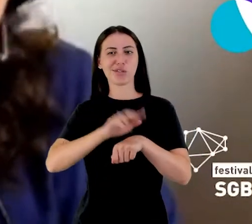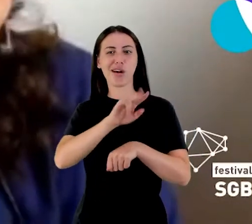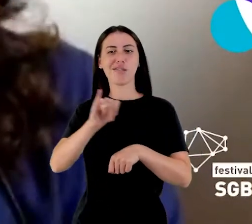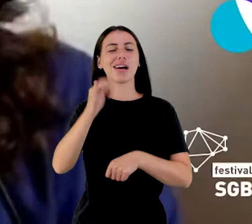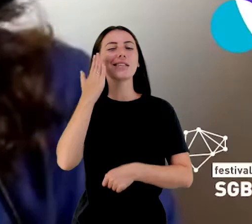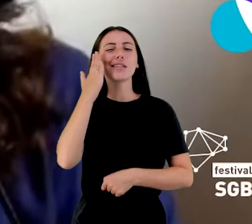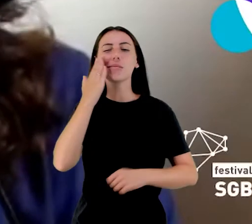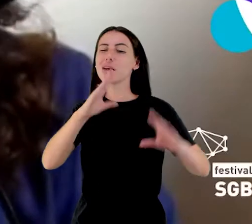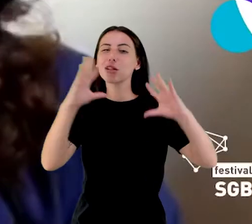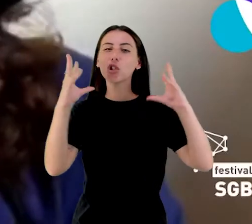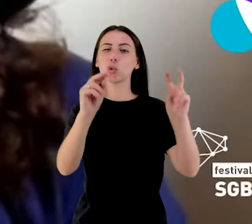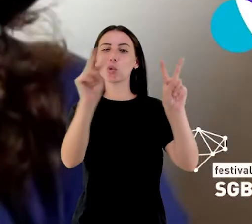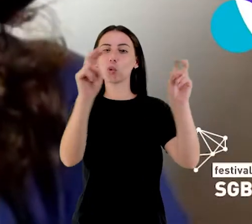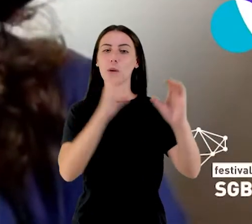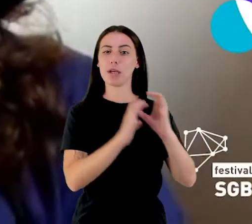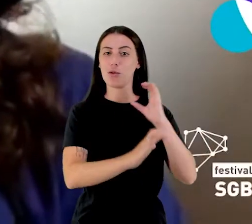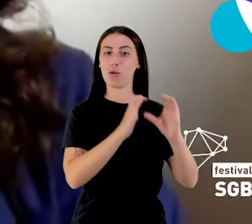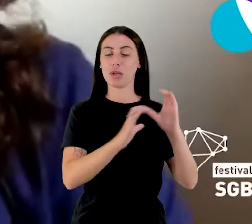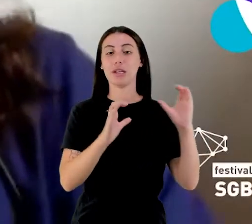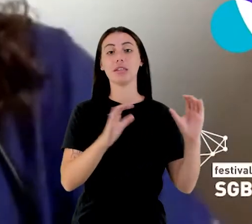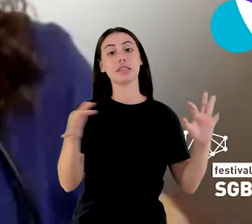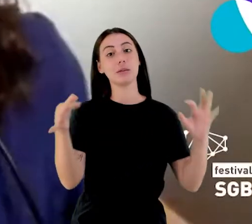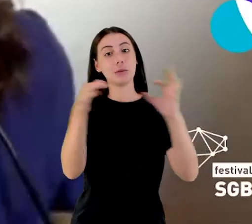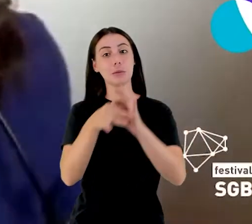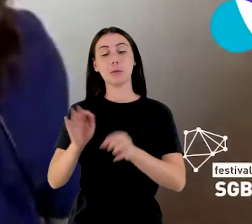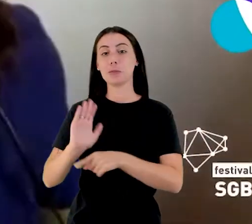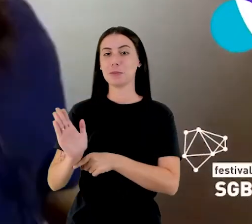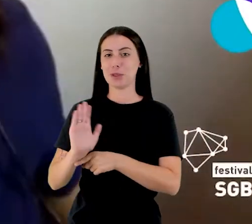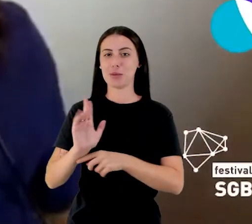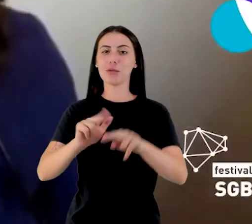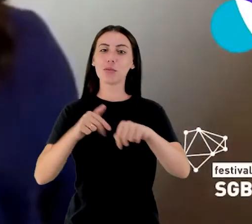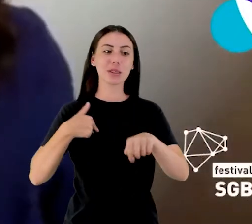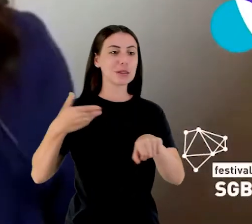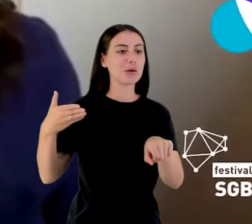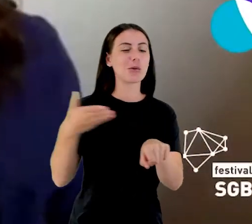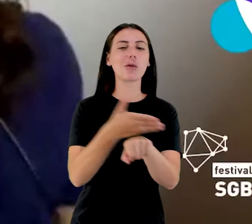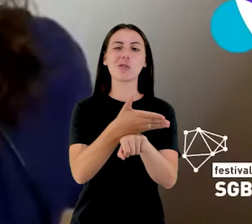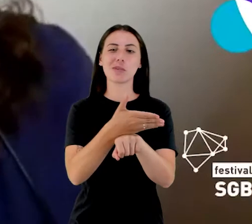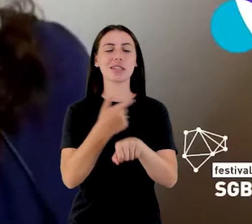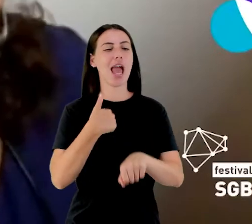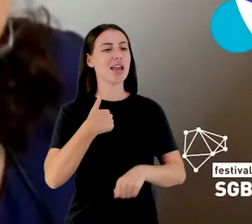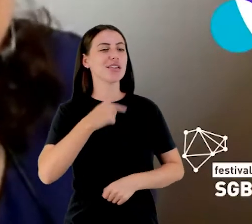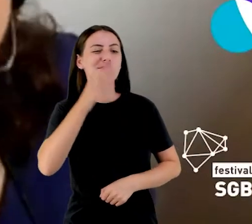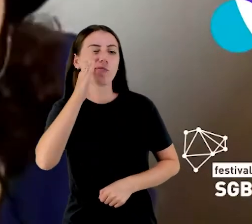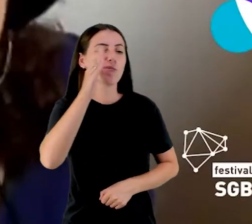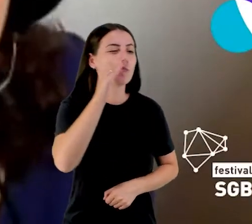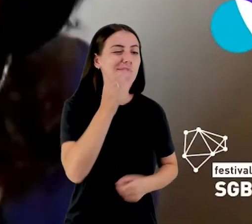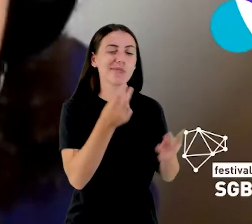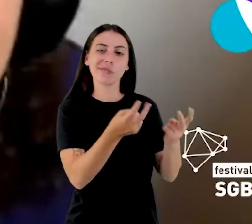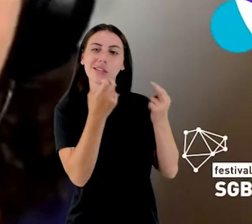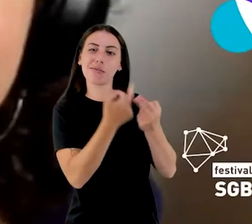imprensa muito parceira, que nesse projeto foi a primeiro plano, da Ana Luísa Miller, que fez uma estratégia de